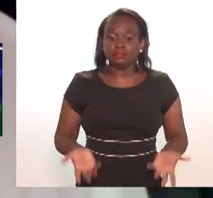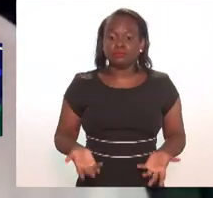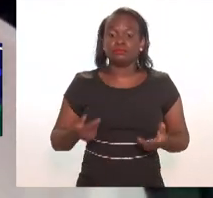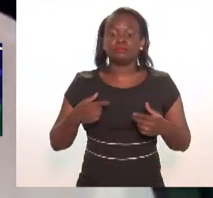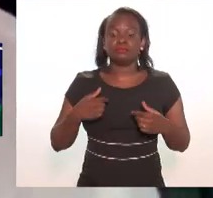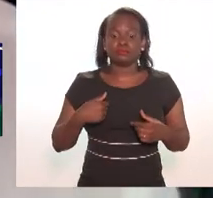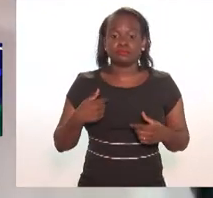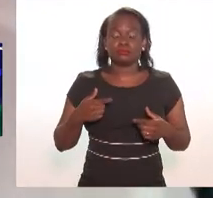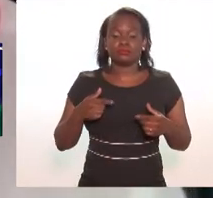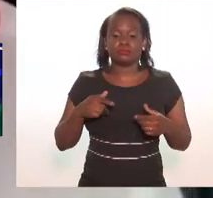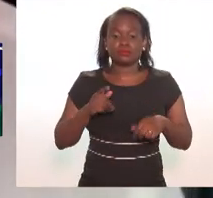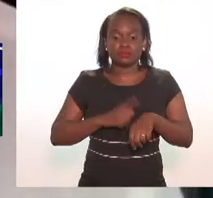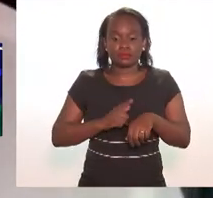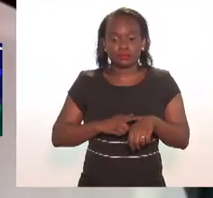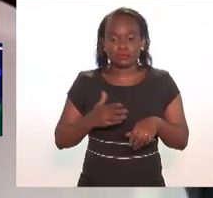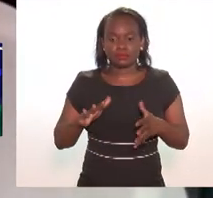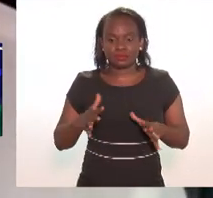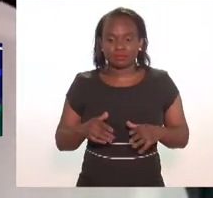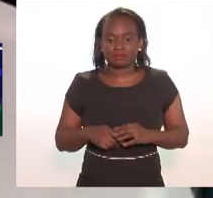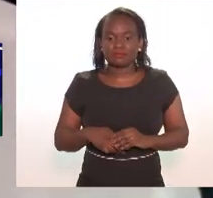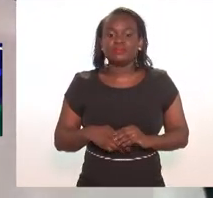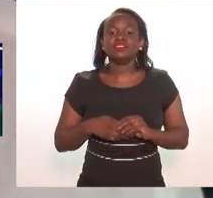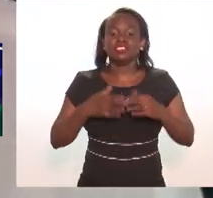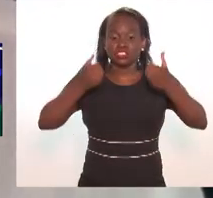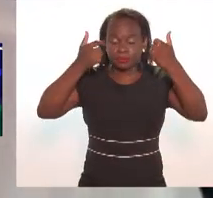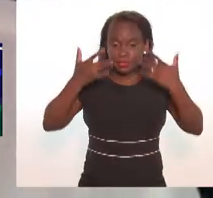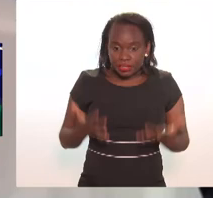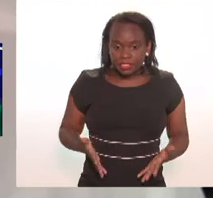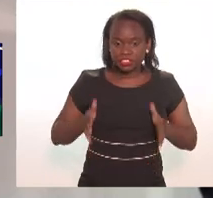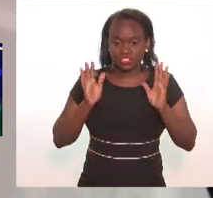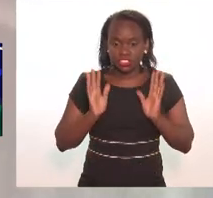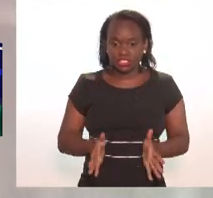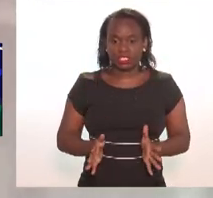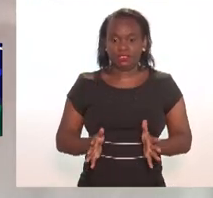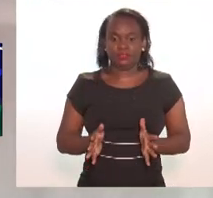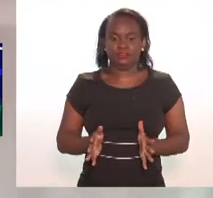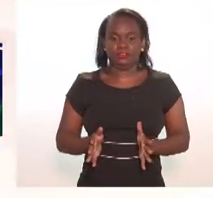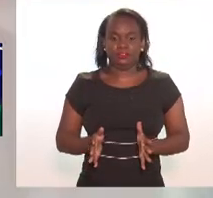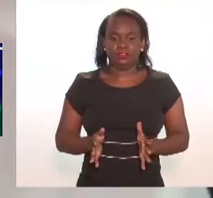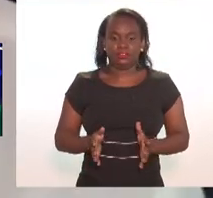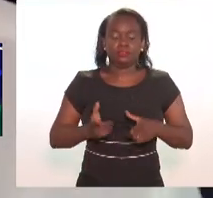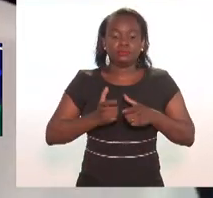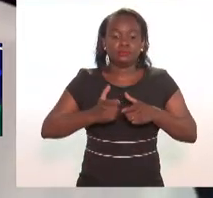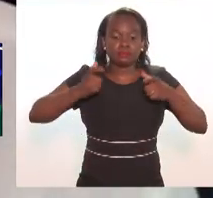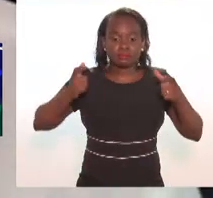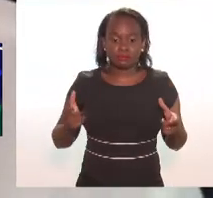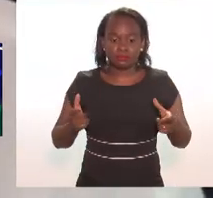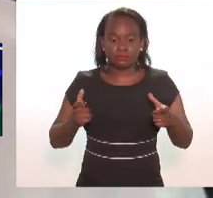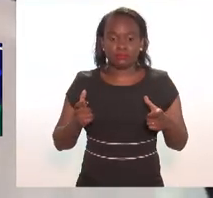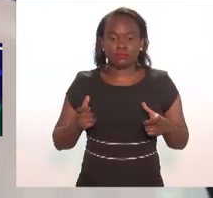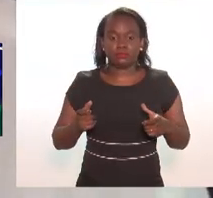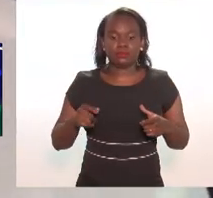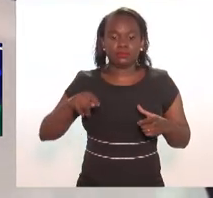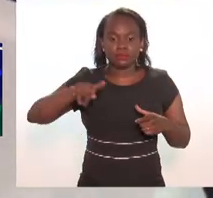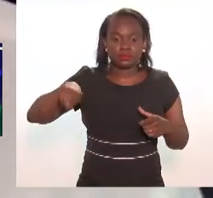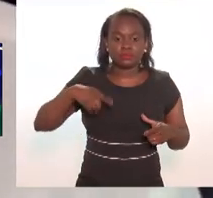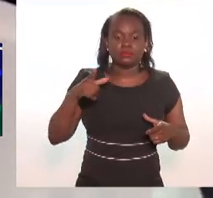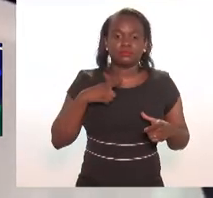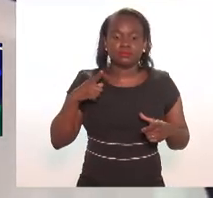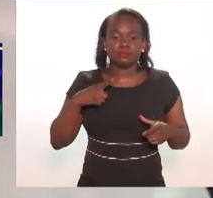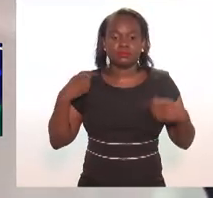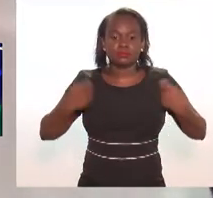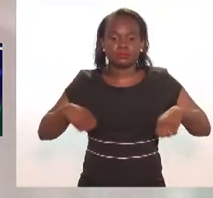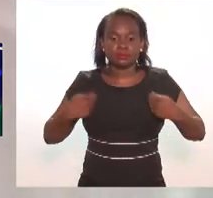aqui mais ou menos, né, é definido por a grande maioria que a gente tem